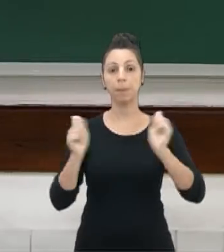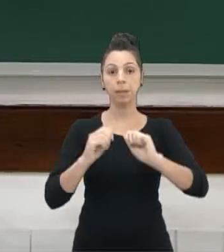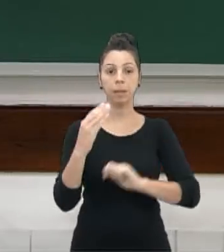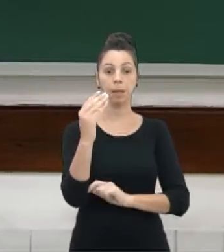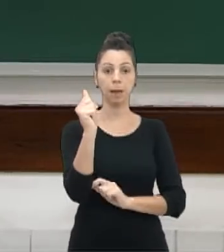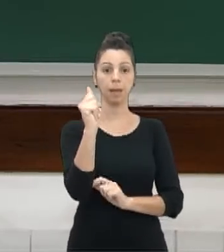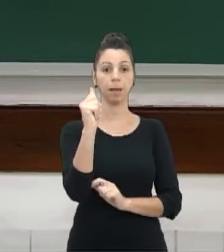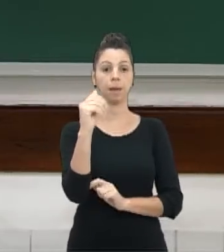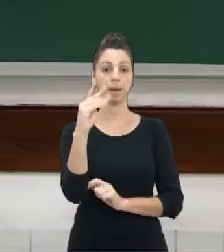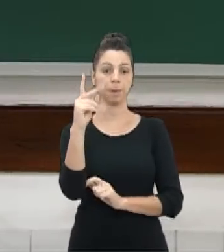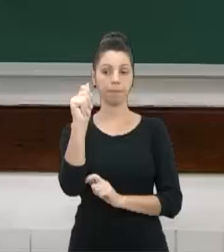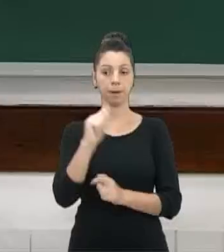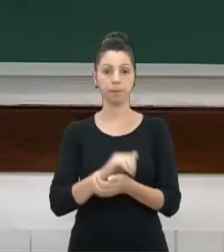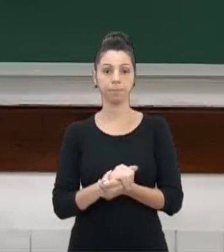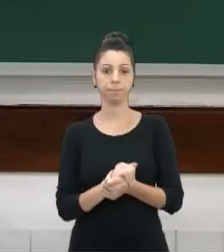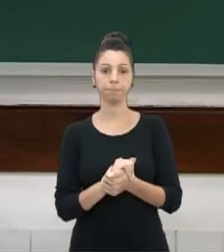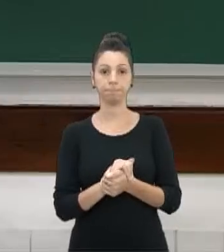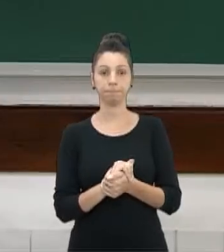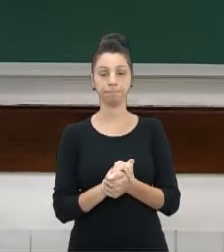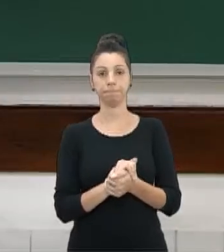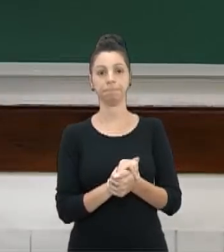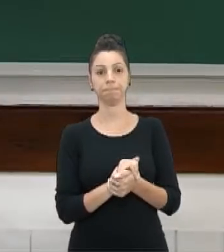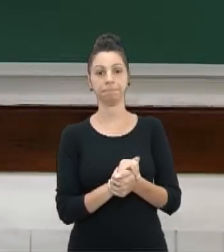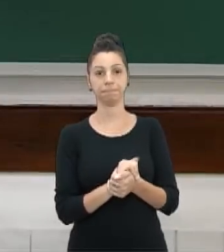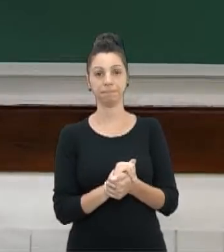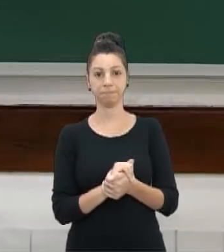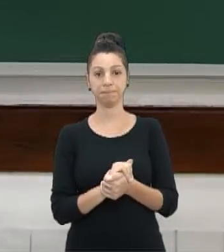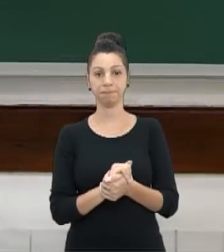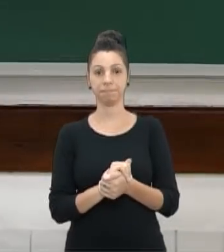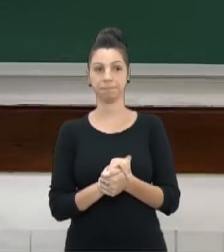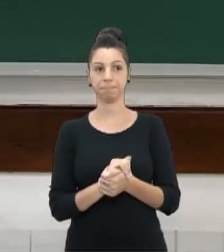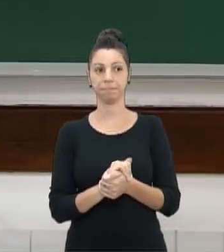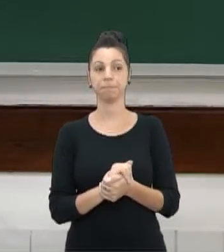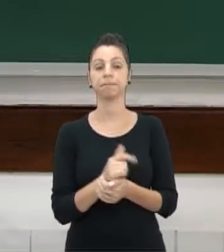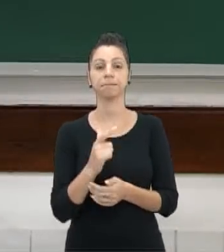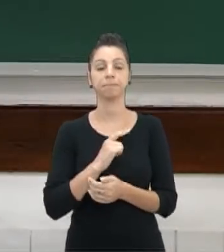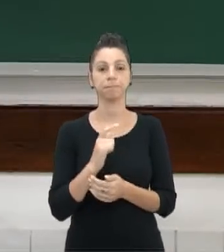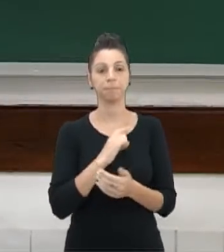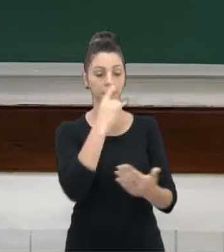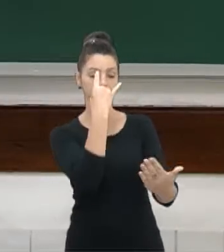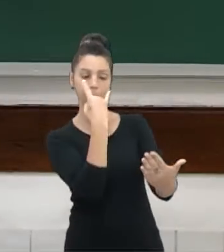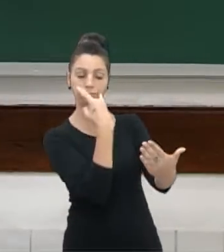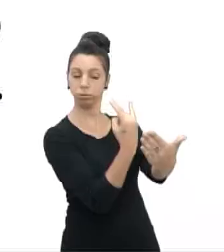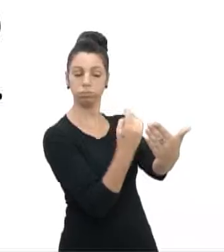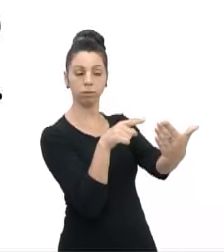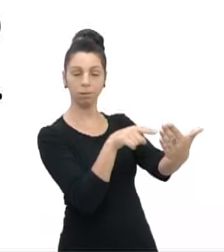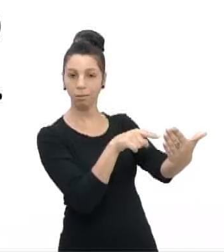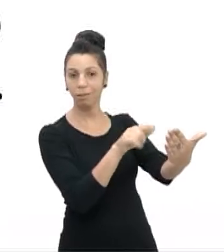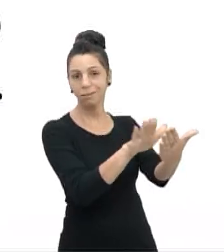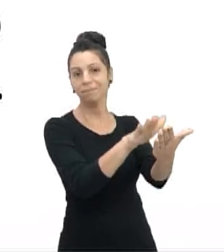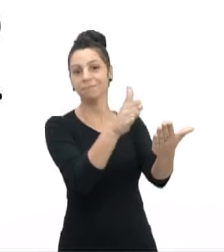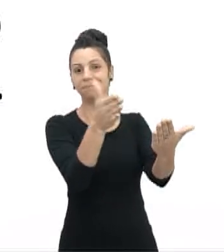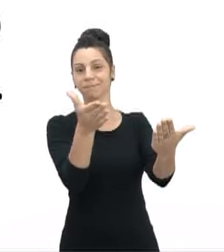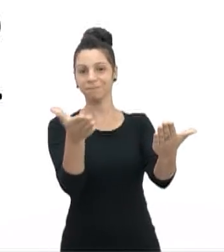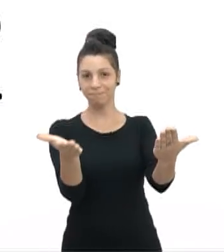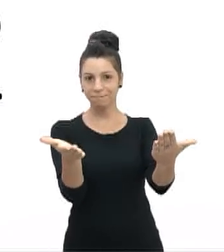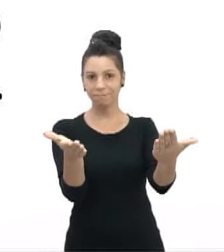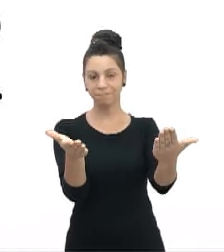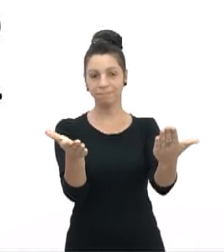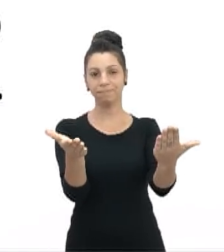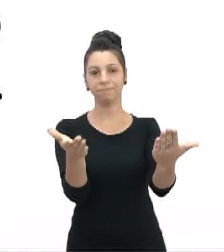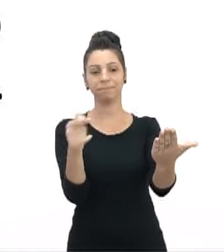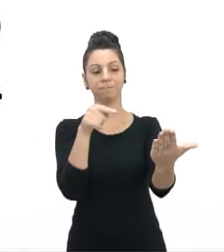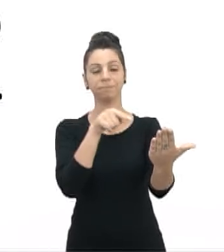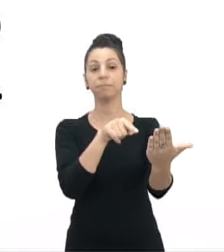bacana, legal, para aquele público, tá? Então, a capa tem que despertar a curiosidade para a abertura. Ao abrir a primeira